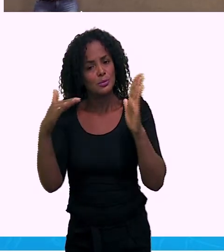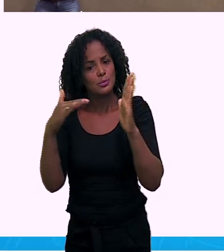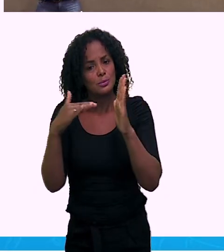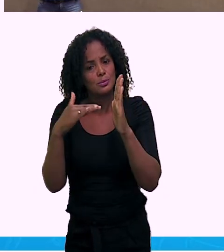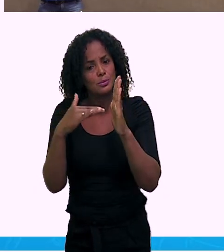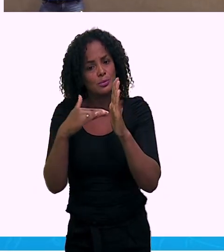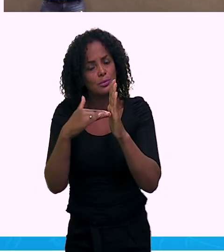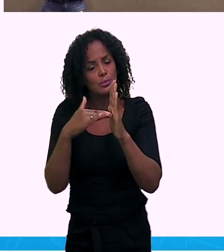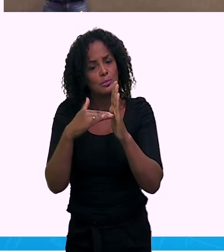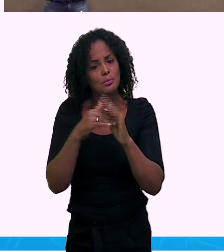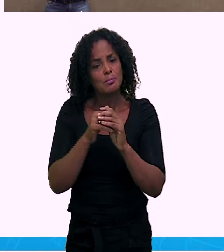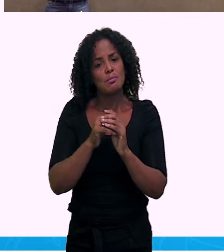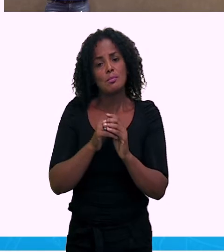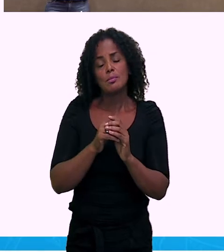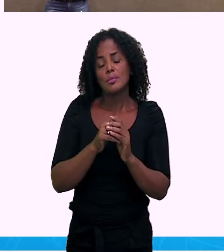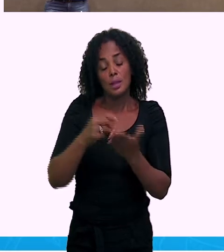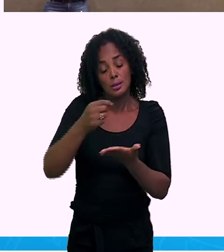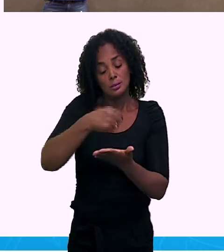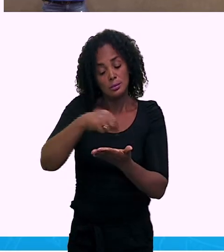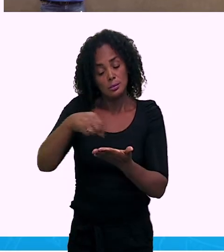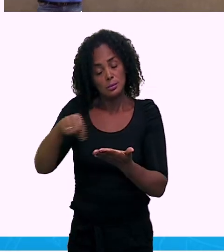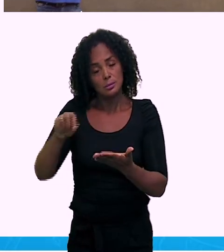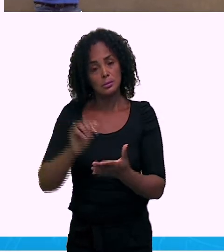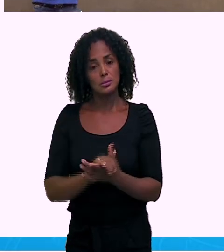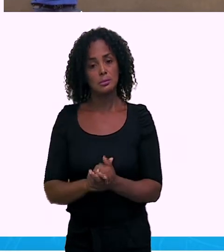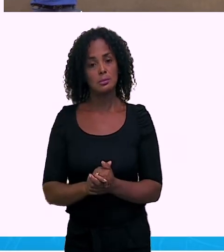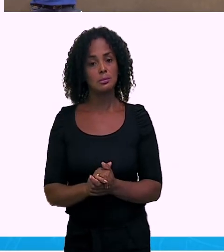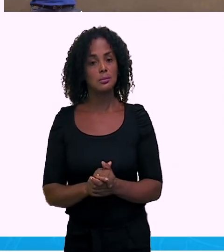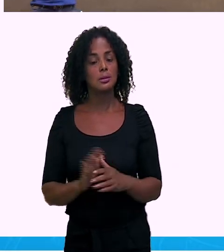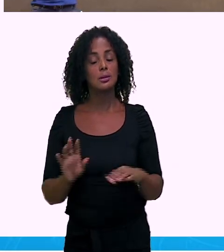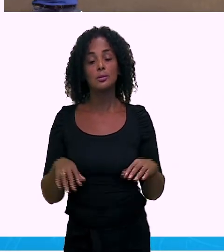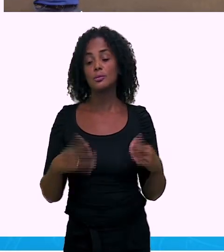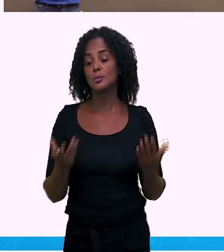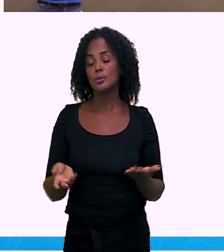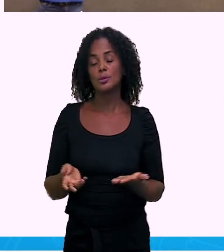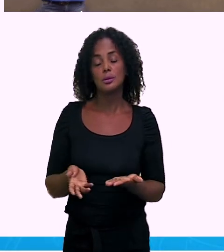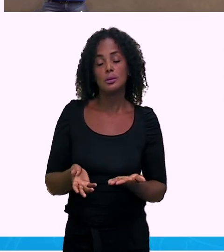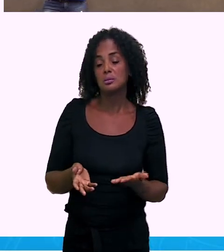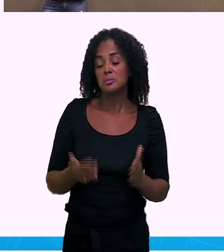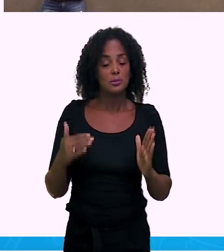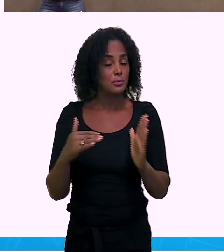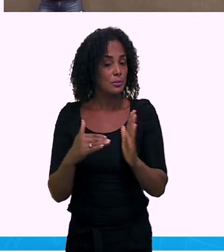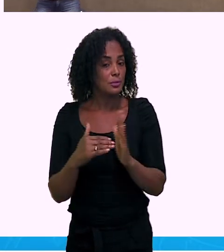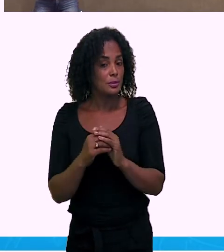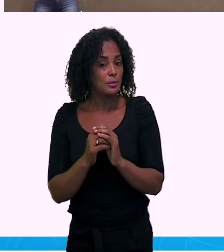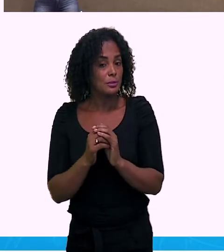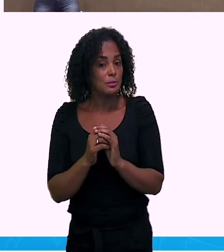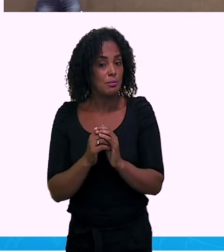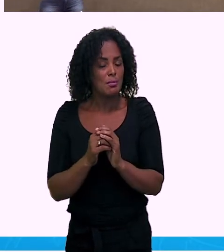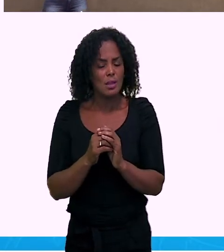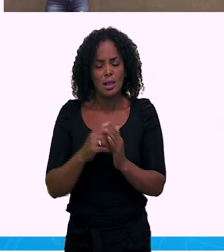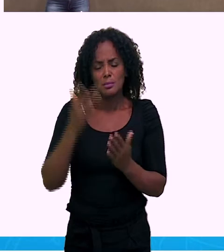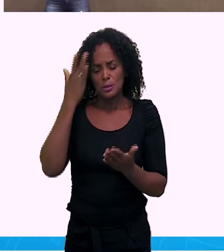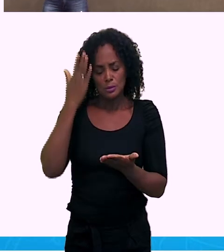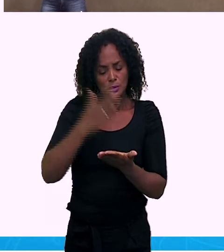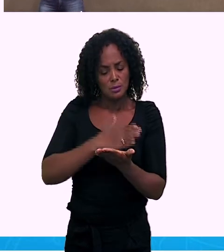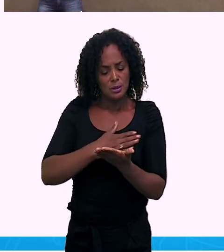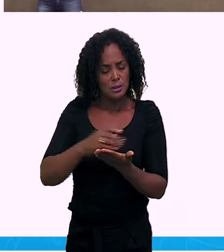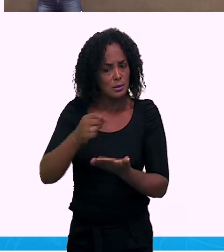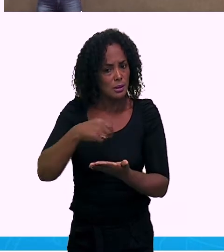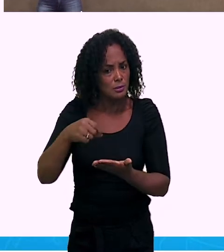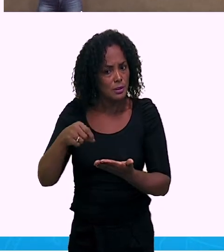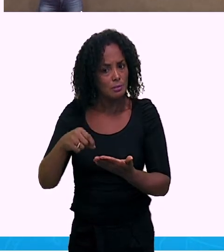da pré-história a escrita, que foi o limite. Então, as pessoas começaram a escrever de hoje